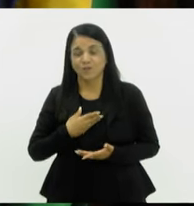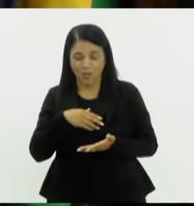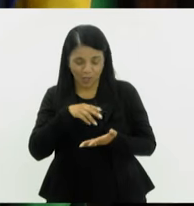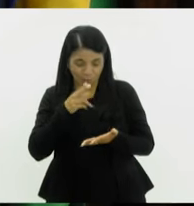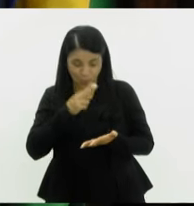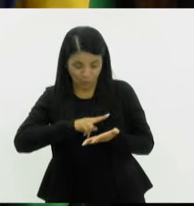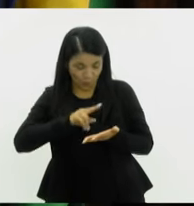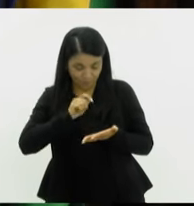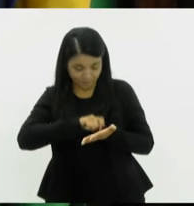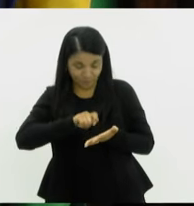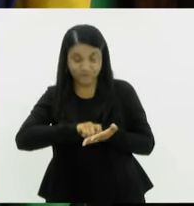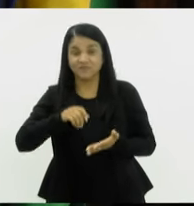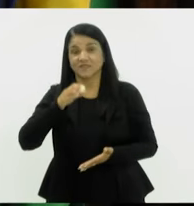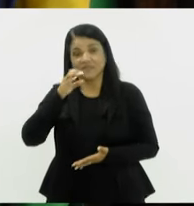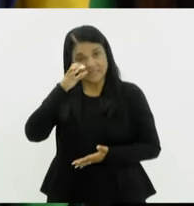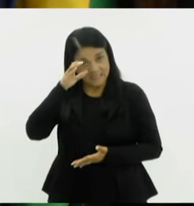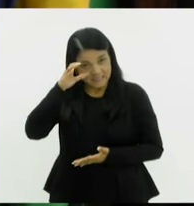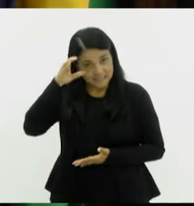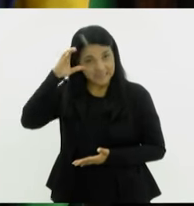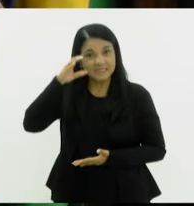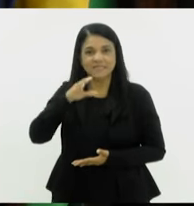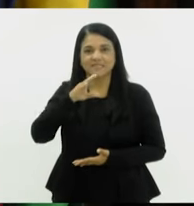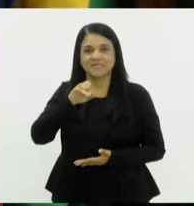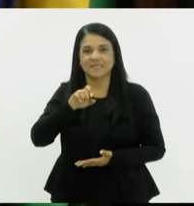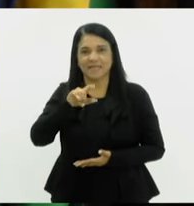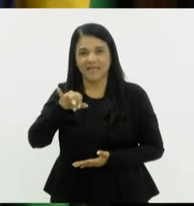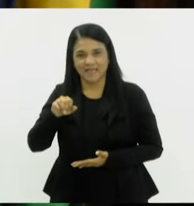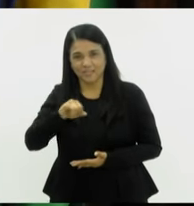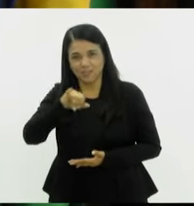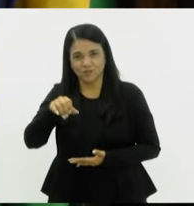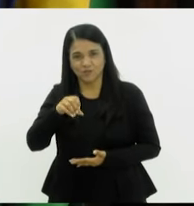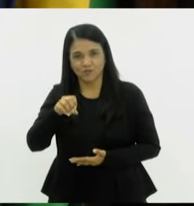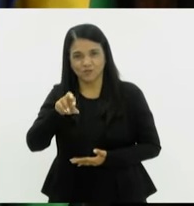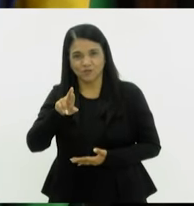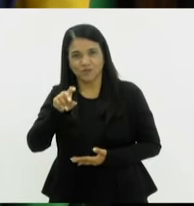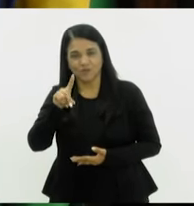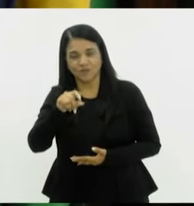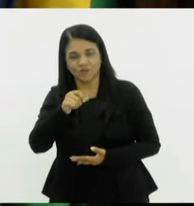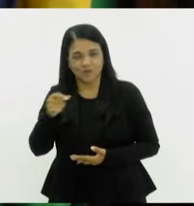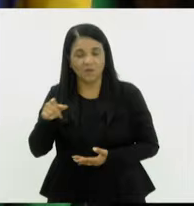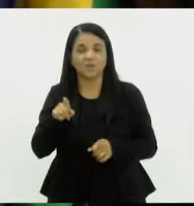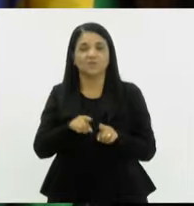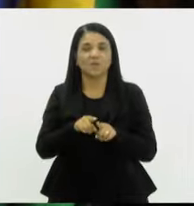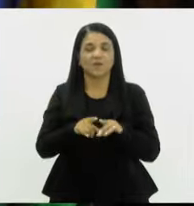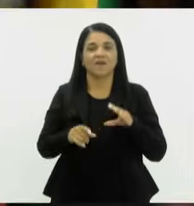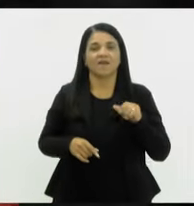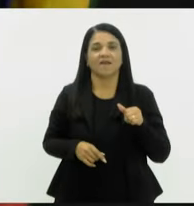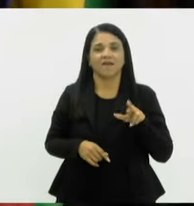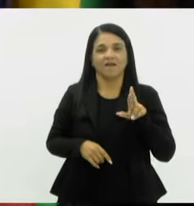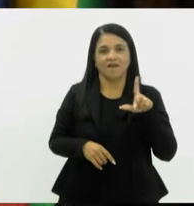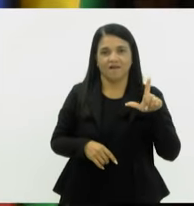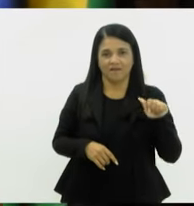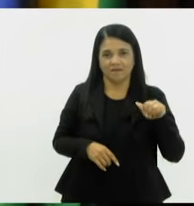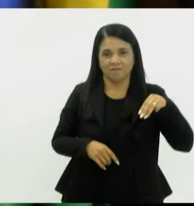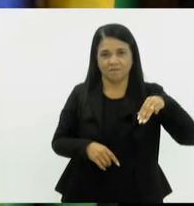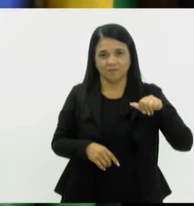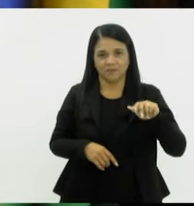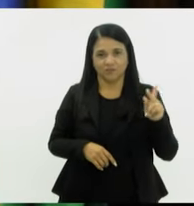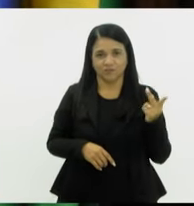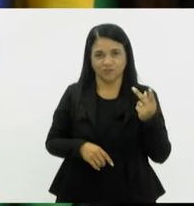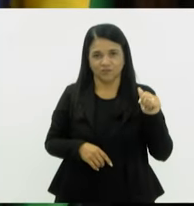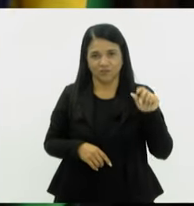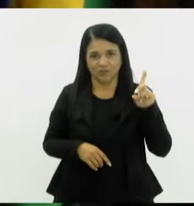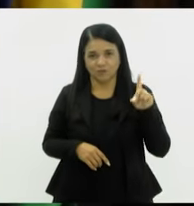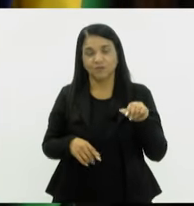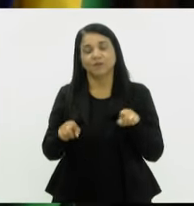não esquecer Célia Jordão que era a única que não sabia e Carla Carla Machado e a